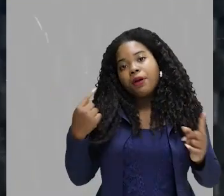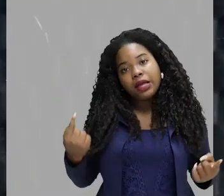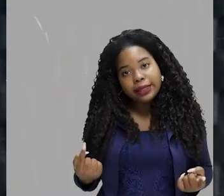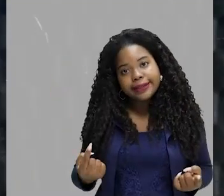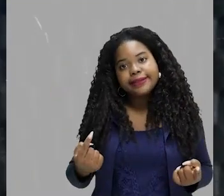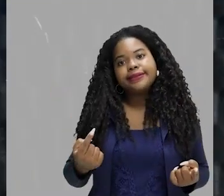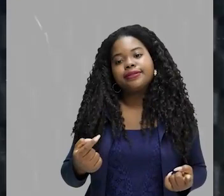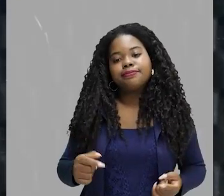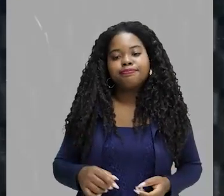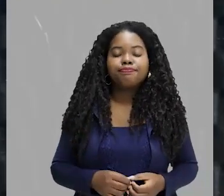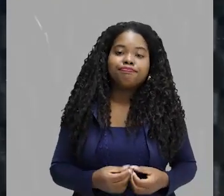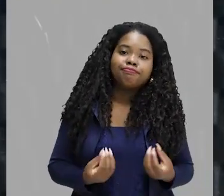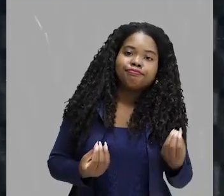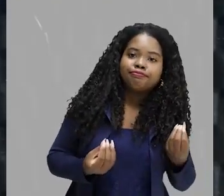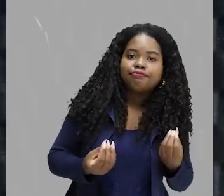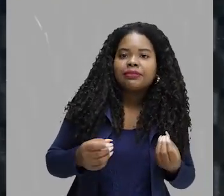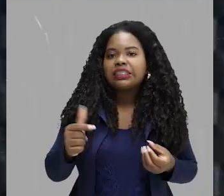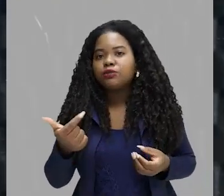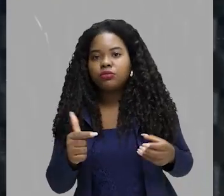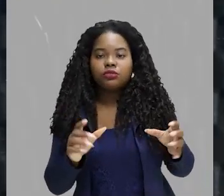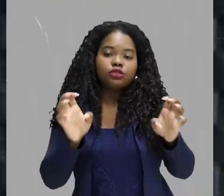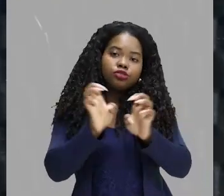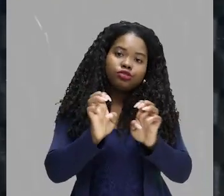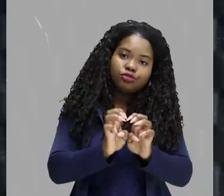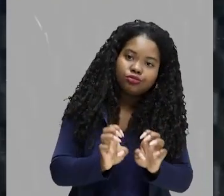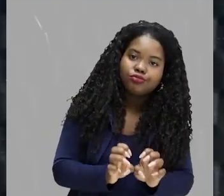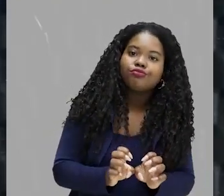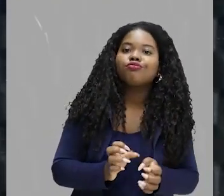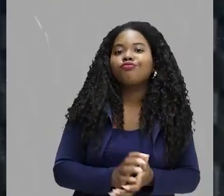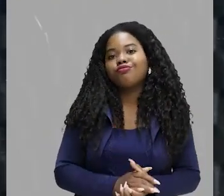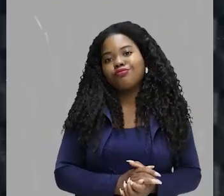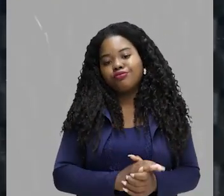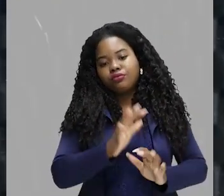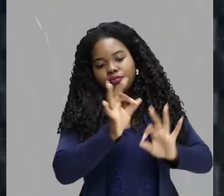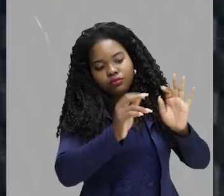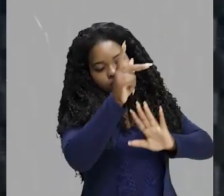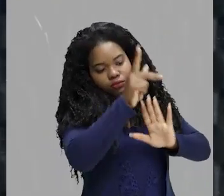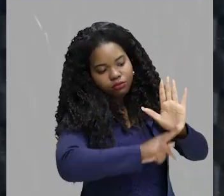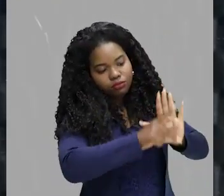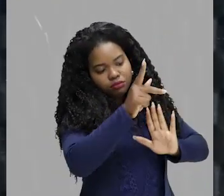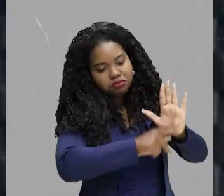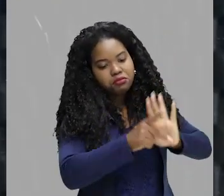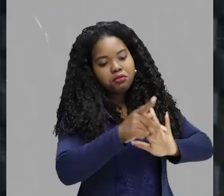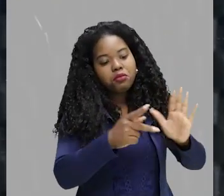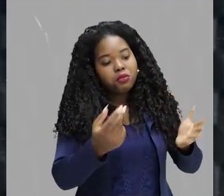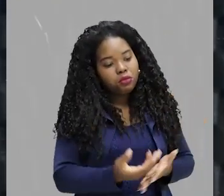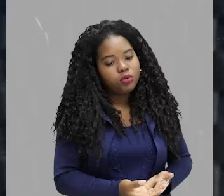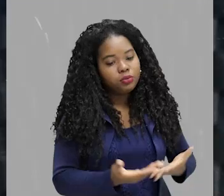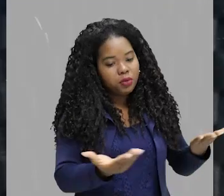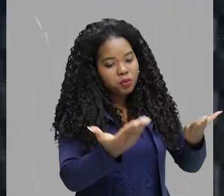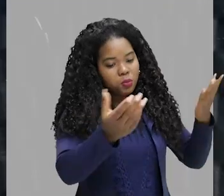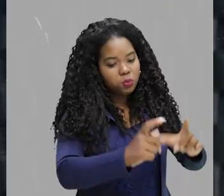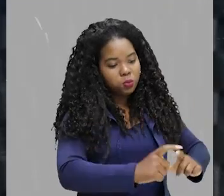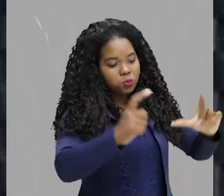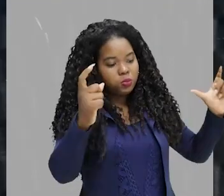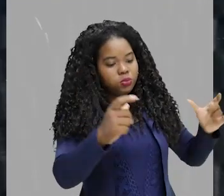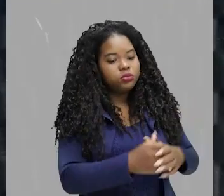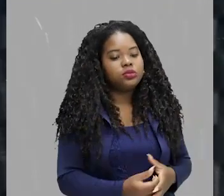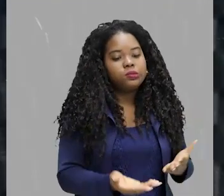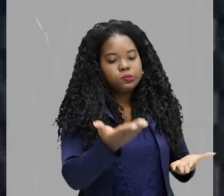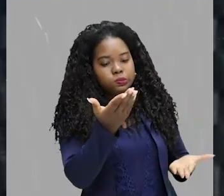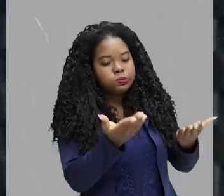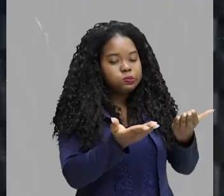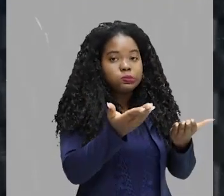houvesse uma infraestrutura adequada, sem que houvesse um planejamento para que esse crescimento fosse um crescimento